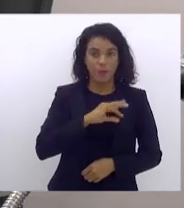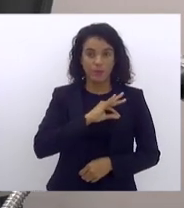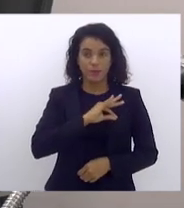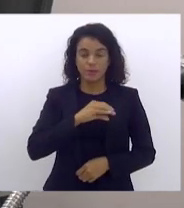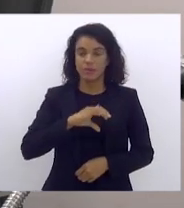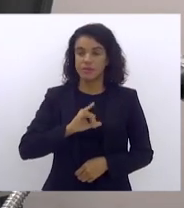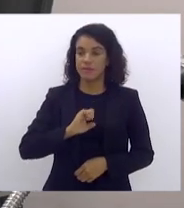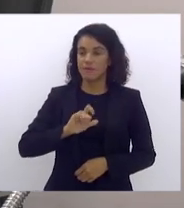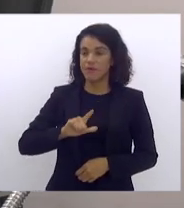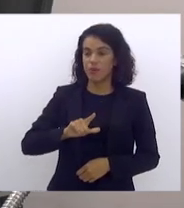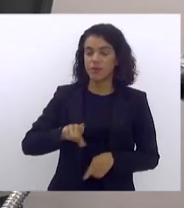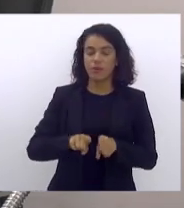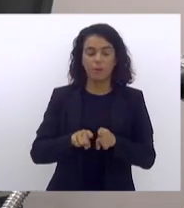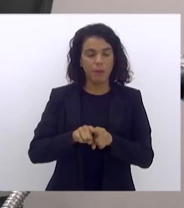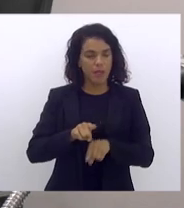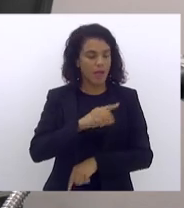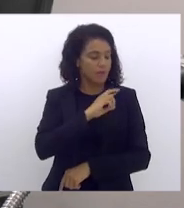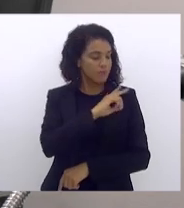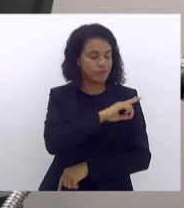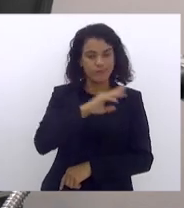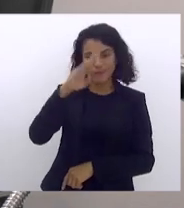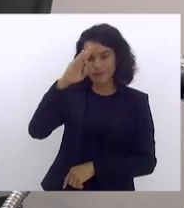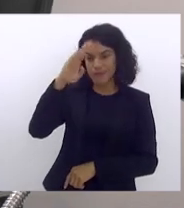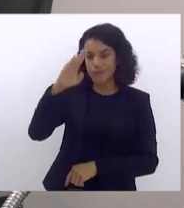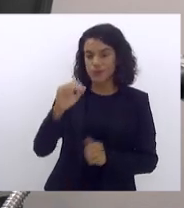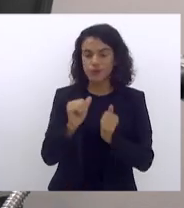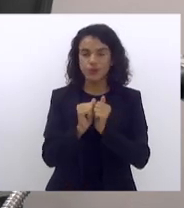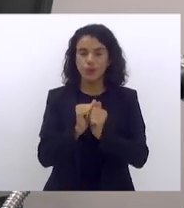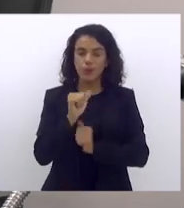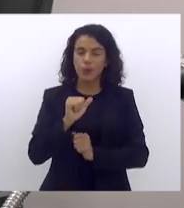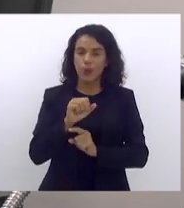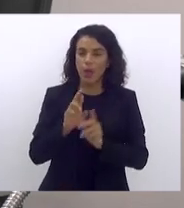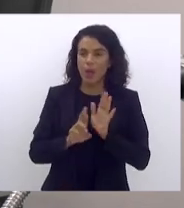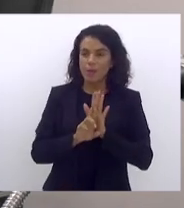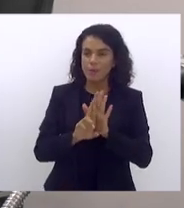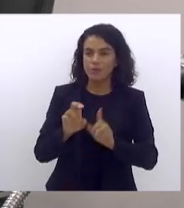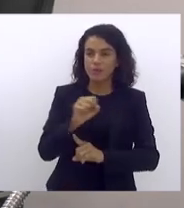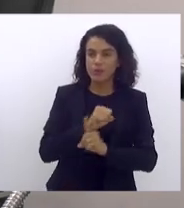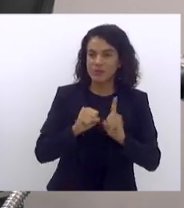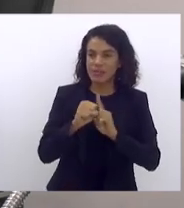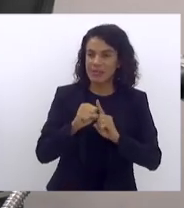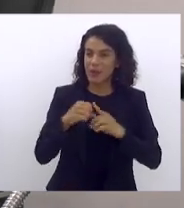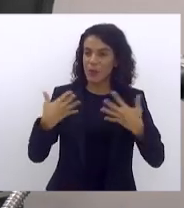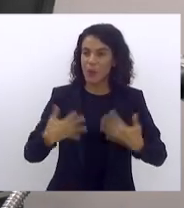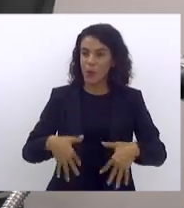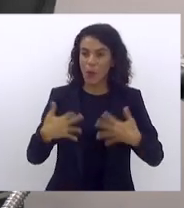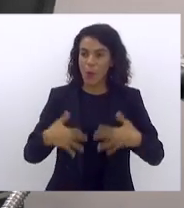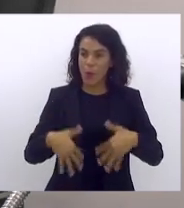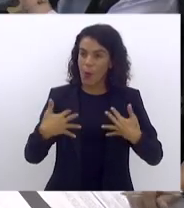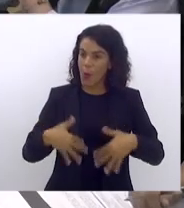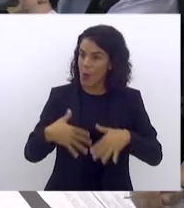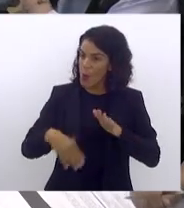aos comandantes de batalhão da Polícia Militar, junto com a sociedade civil organizada. Que ementa!